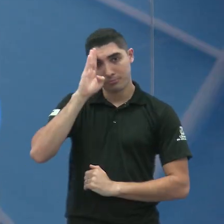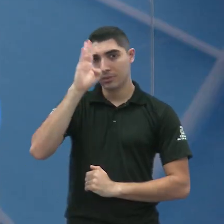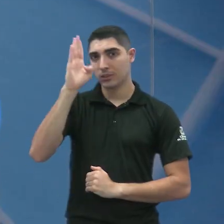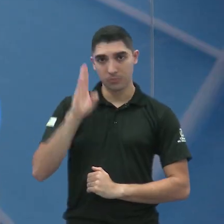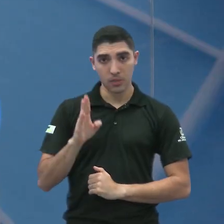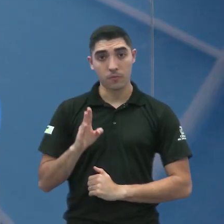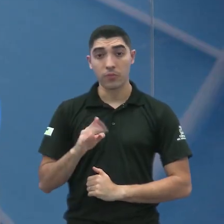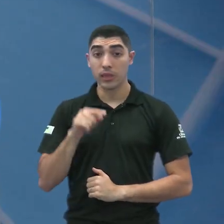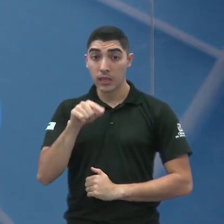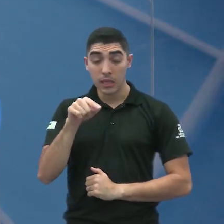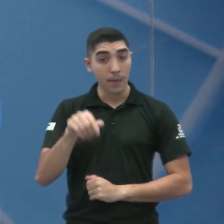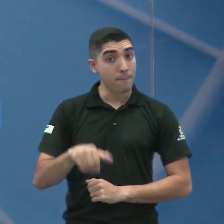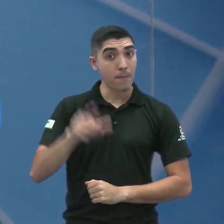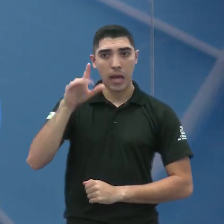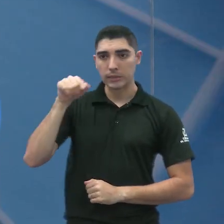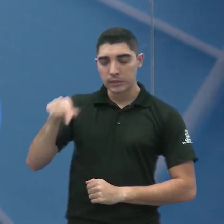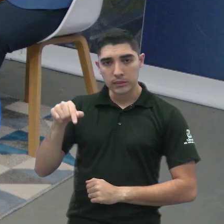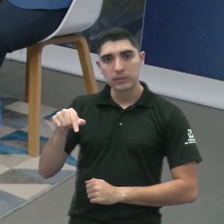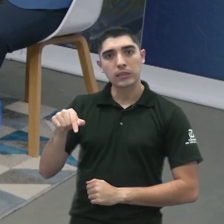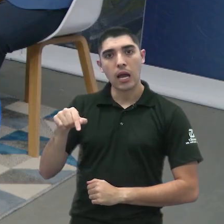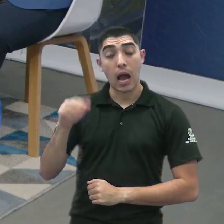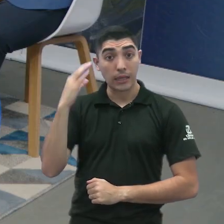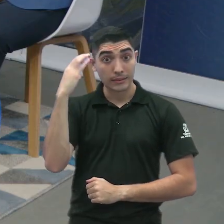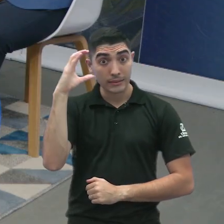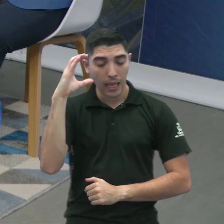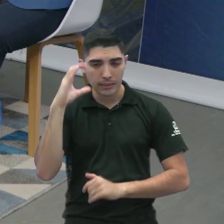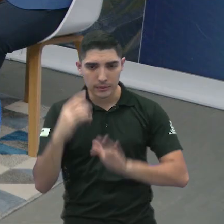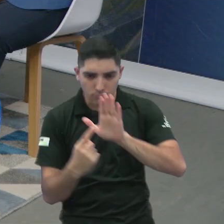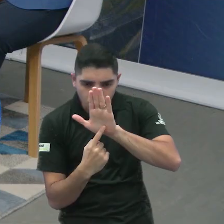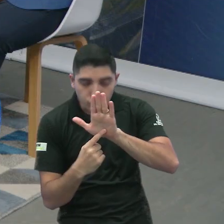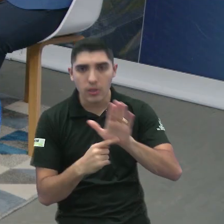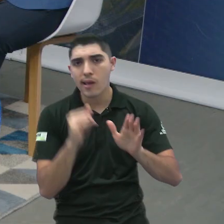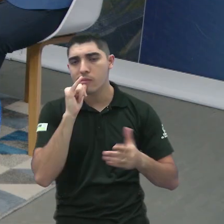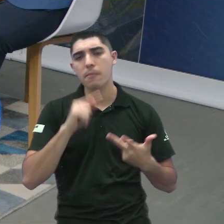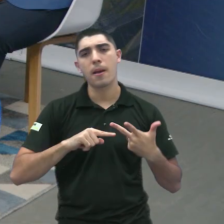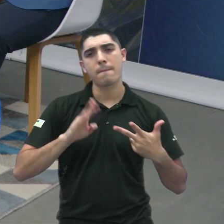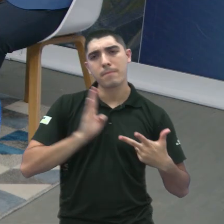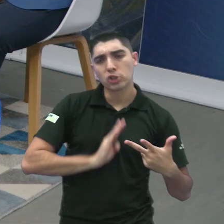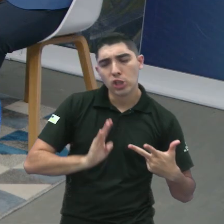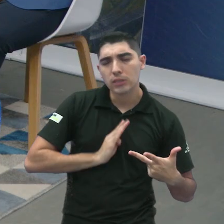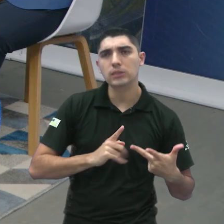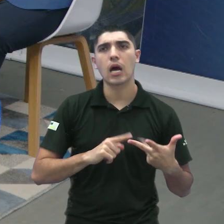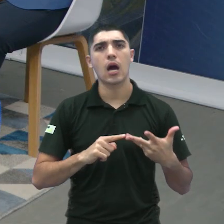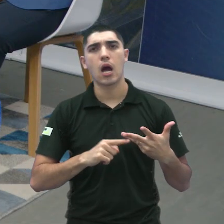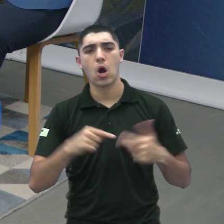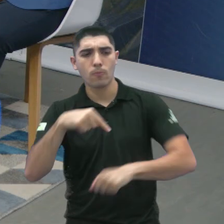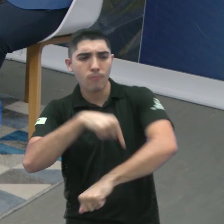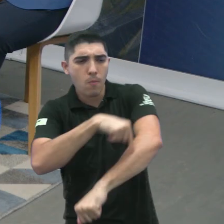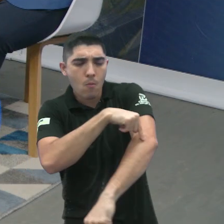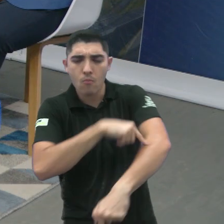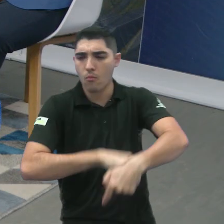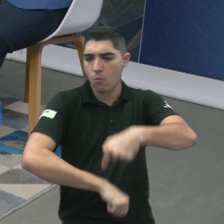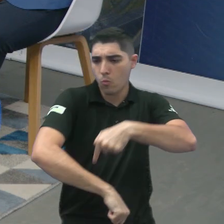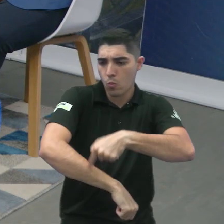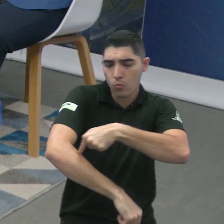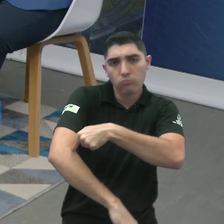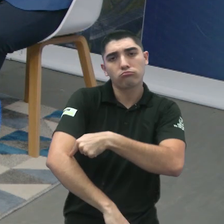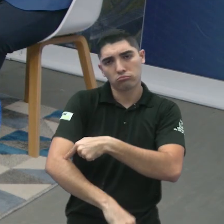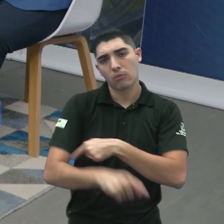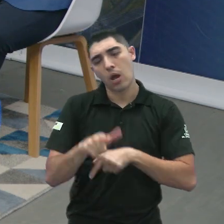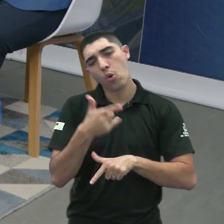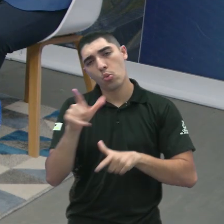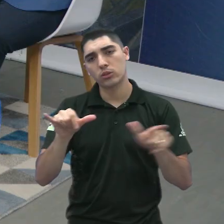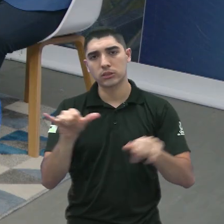maior evidência científica, né? O mindfulness, o yoga, essas outras terapias, né, que são...